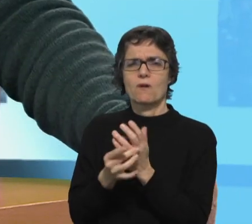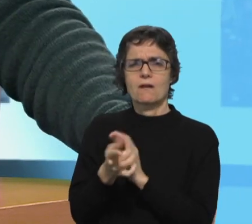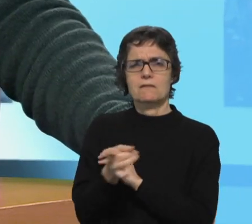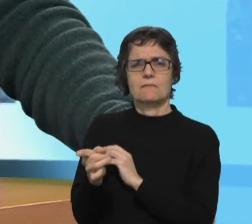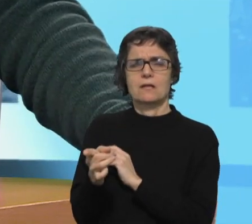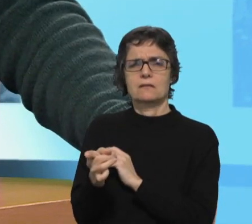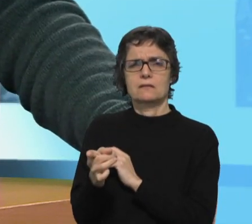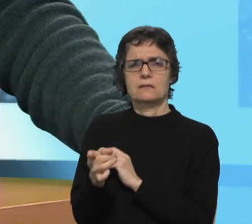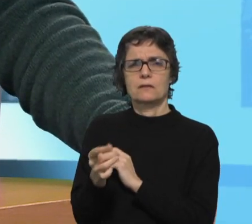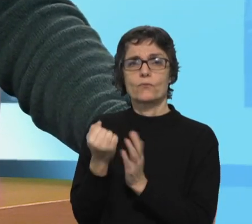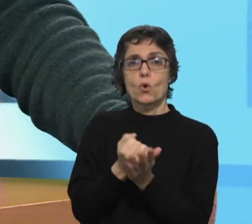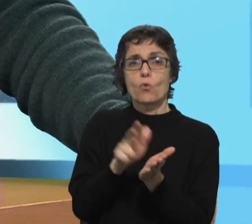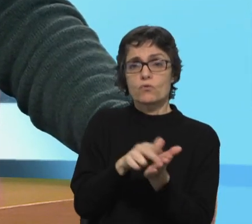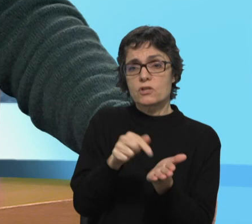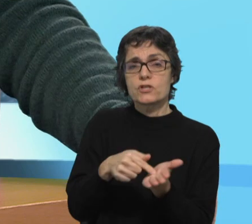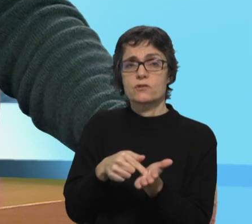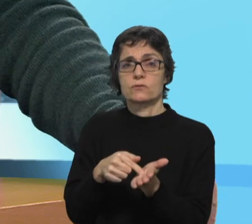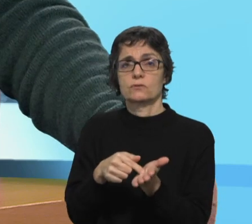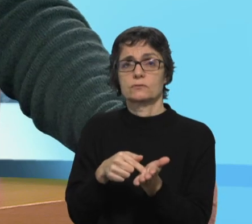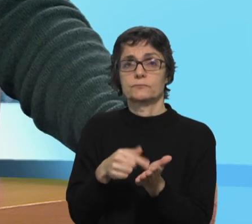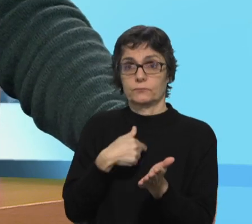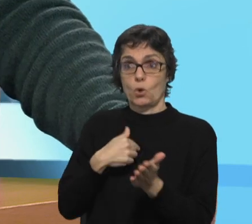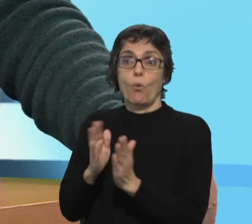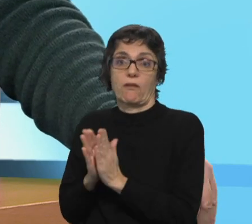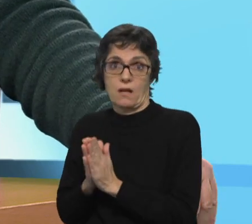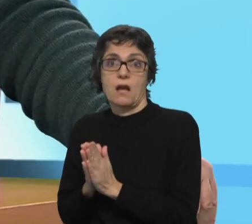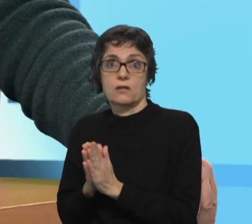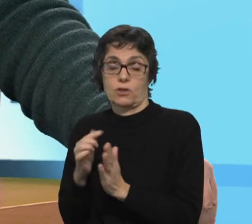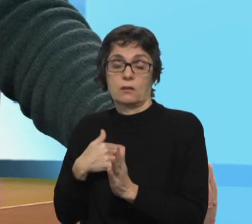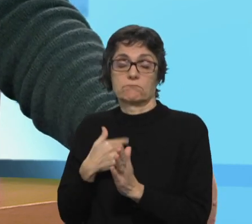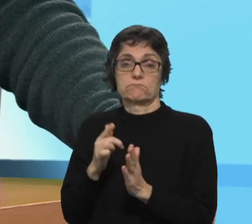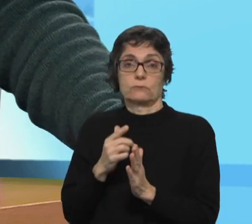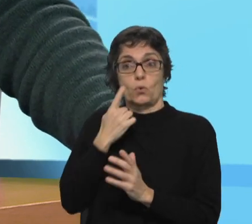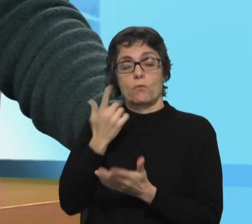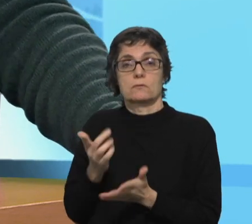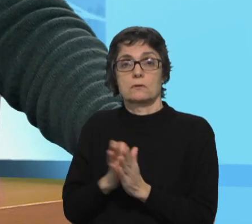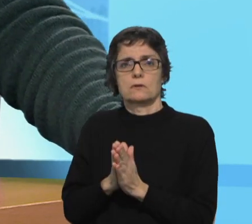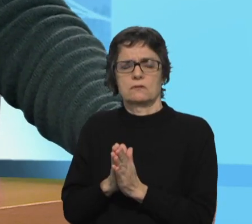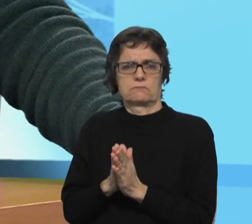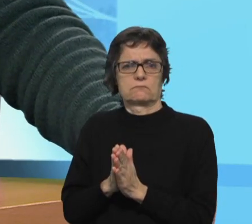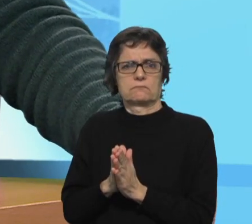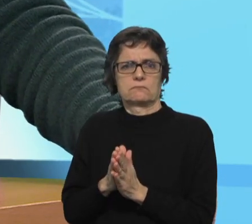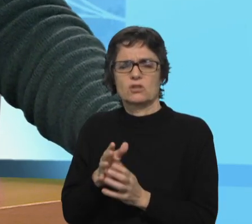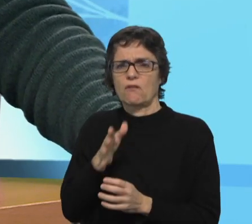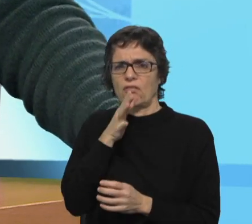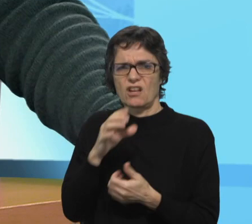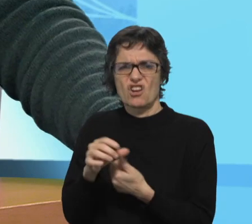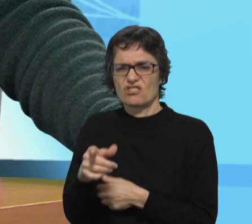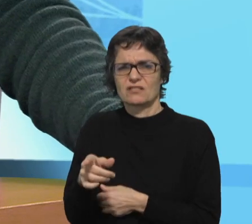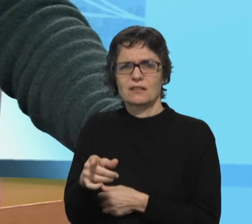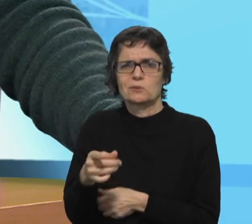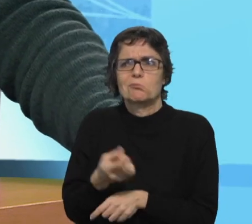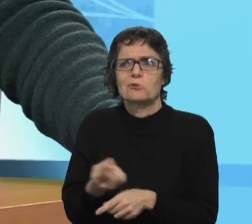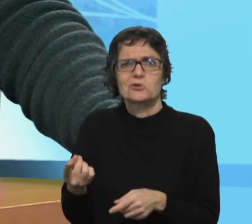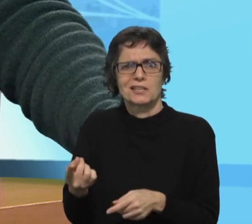na conservatória, pelo menos na igreja, eu falo com conhecimento de causa, que celebro muitos casamentos, não tem que ser uma seca. Em geral até